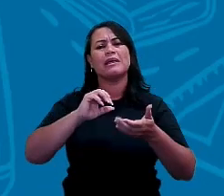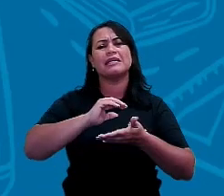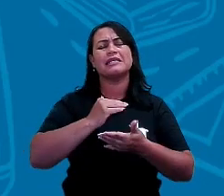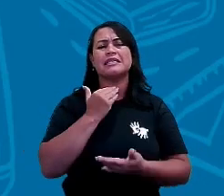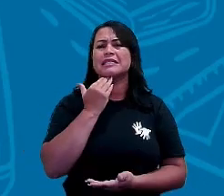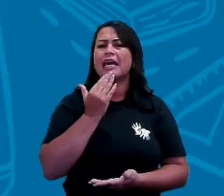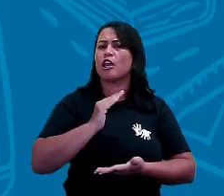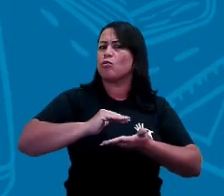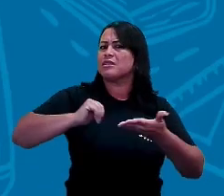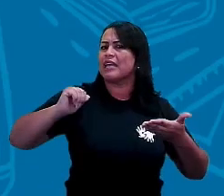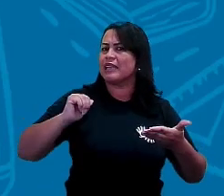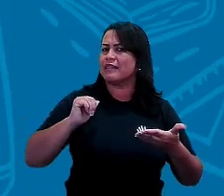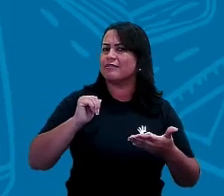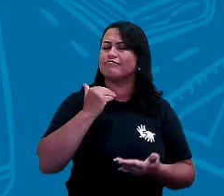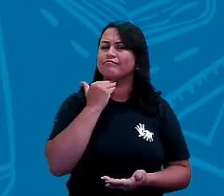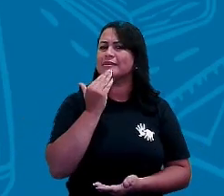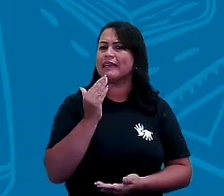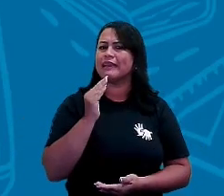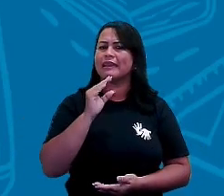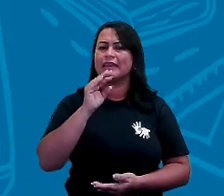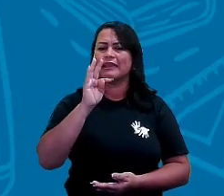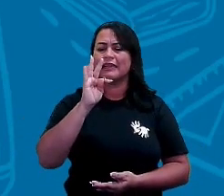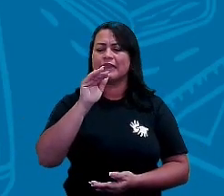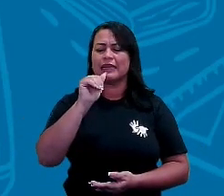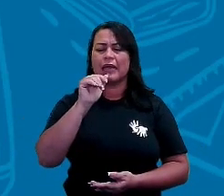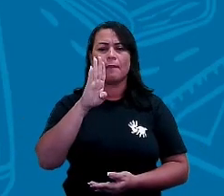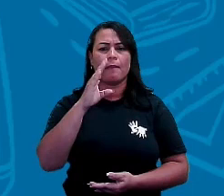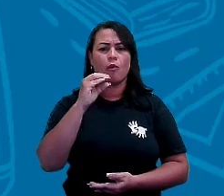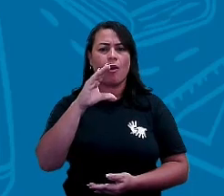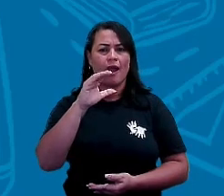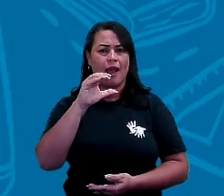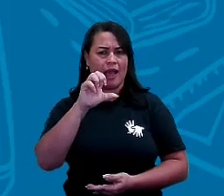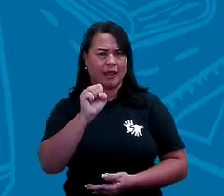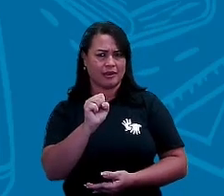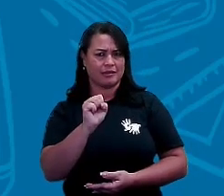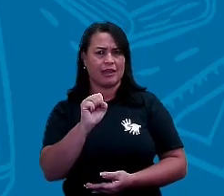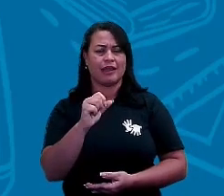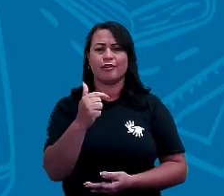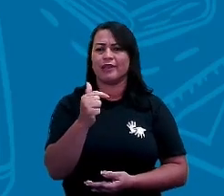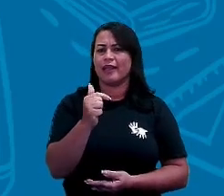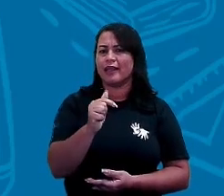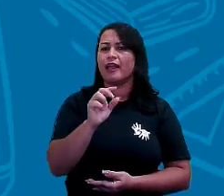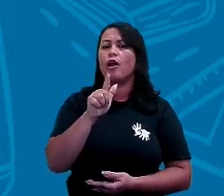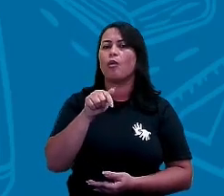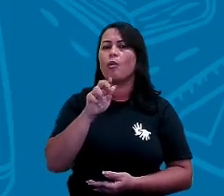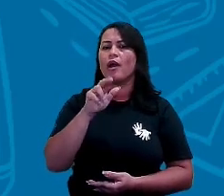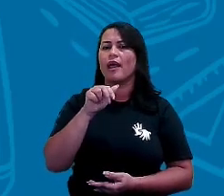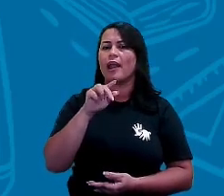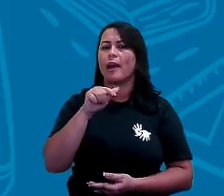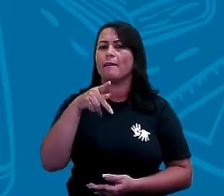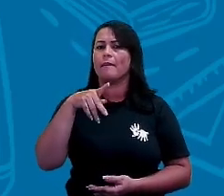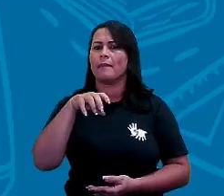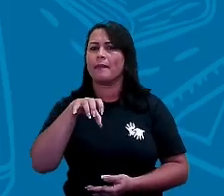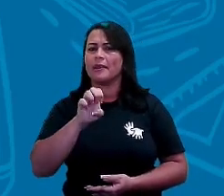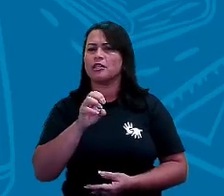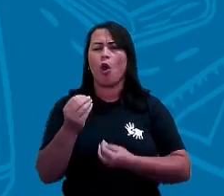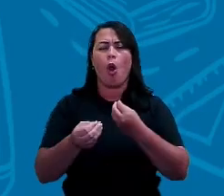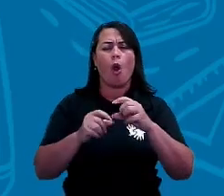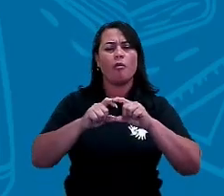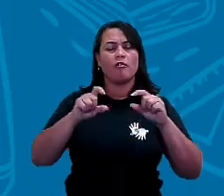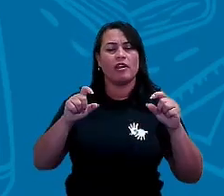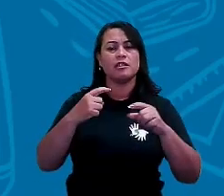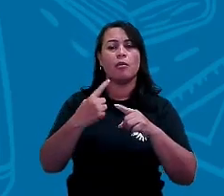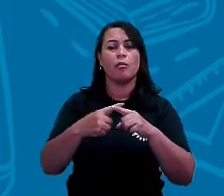para a gente? Né? Não é que com essa batalha, logo seguida no outro dia, os holandeses saíram fugindo